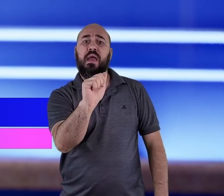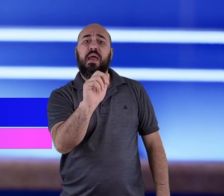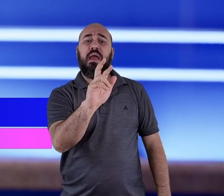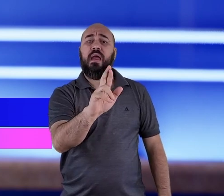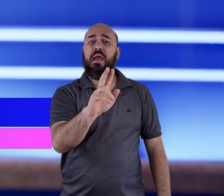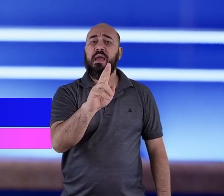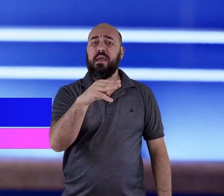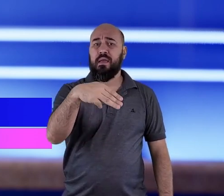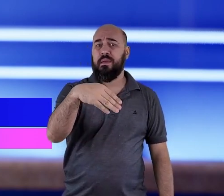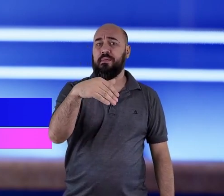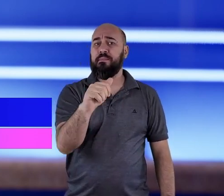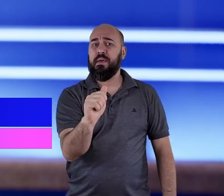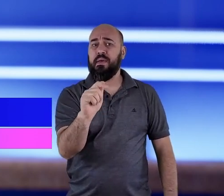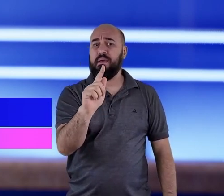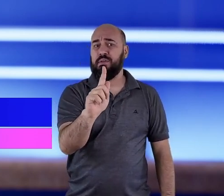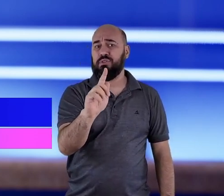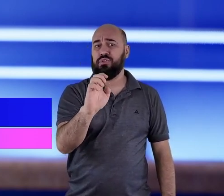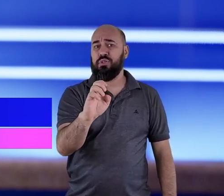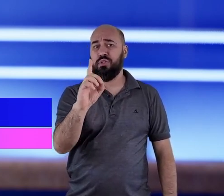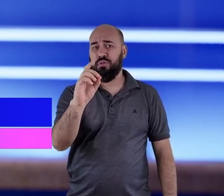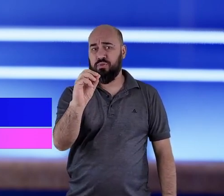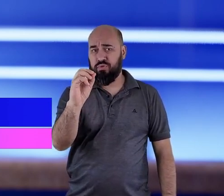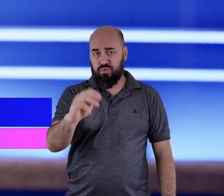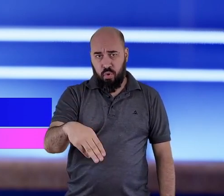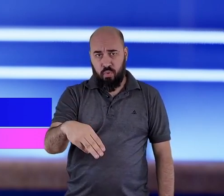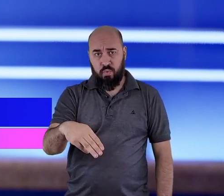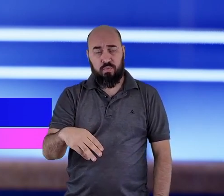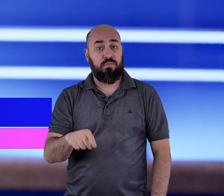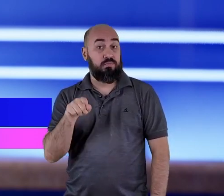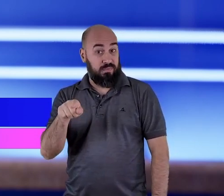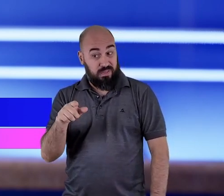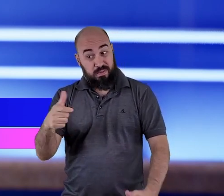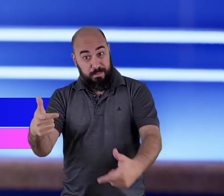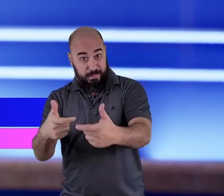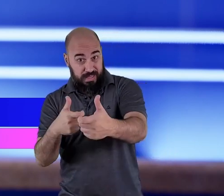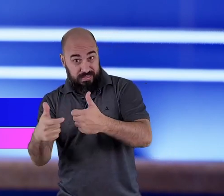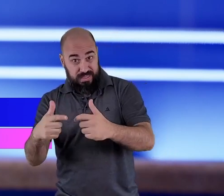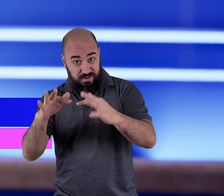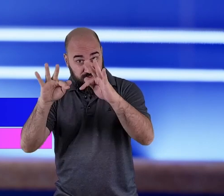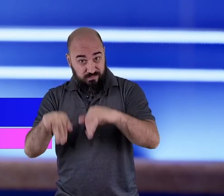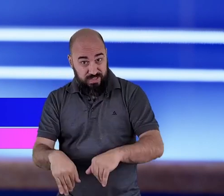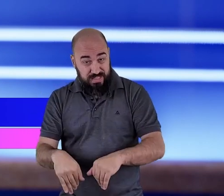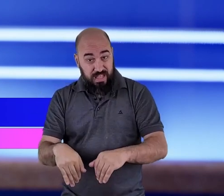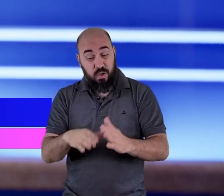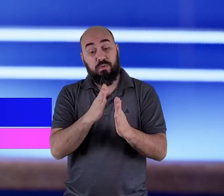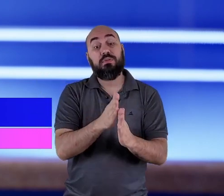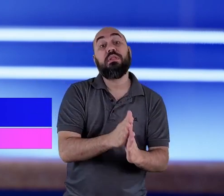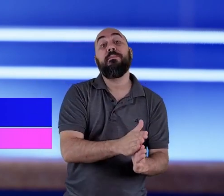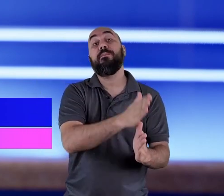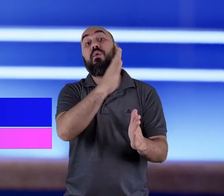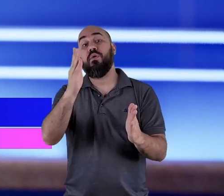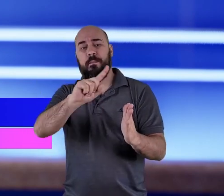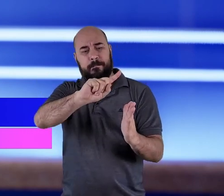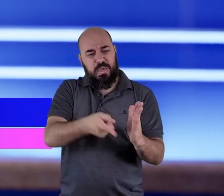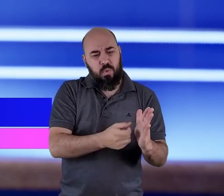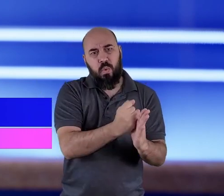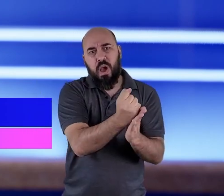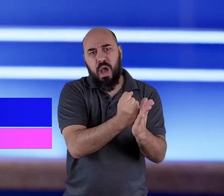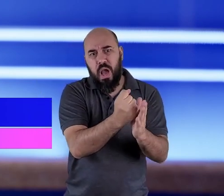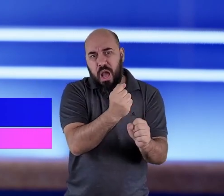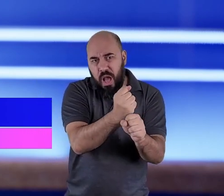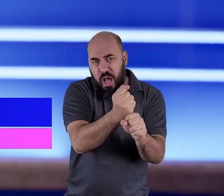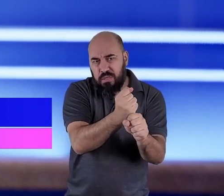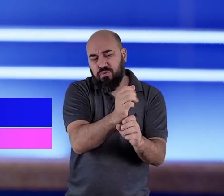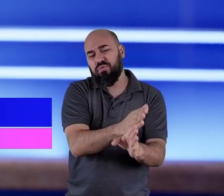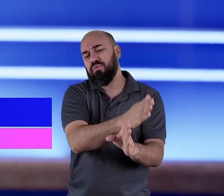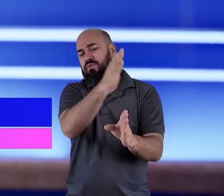Haverá uma segunda batalha que aparece no final dos 1000 anos, do milênio, e nós